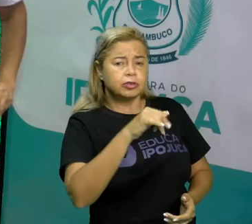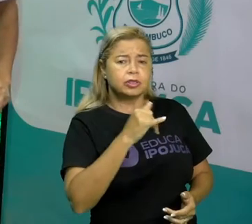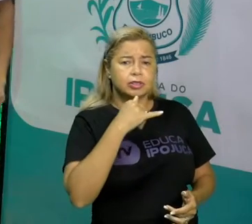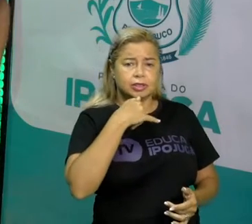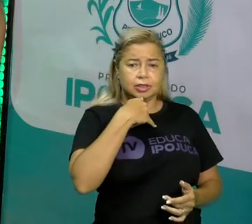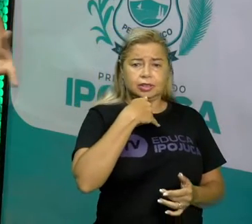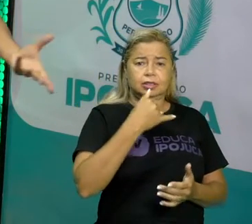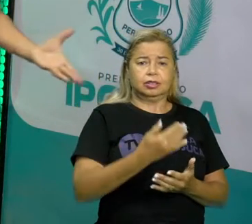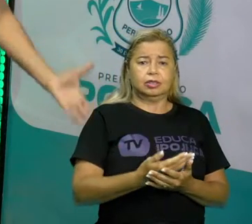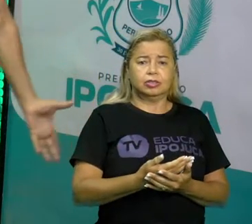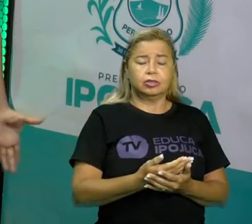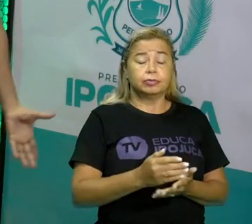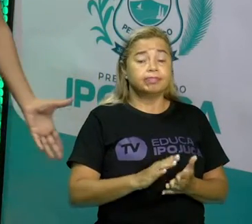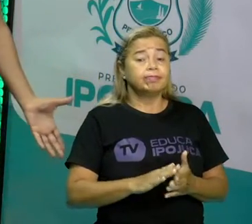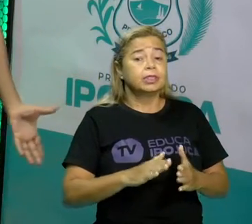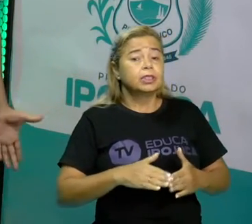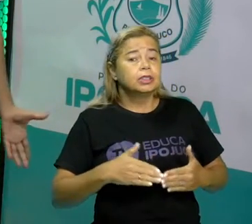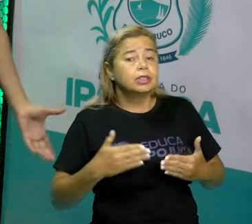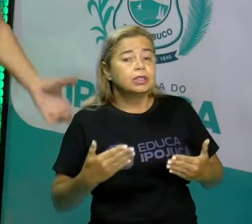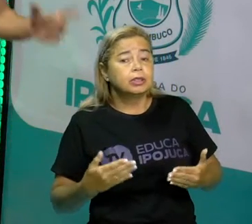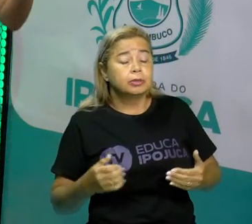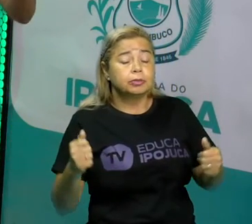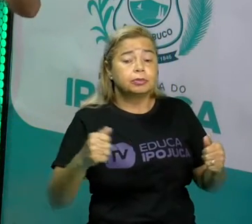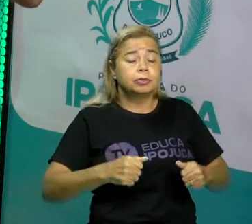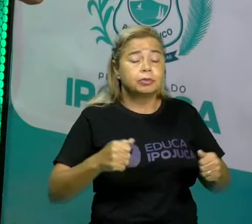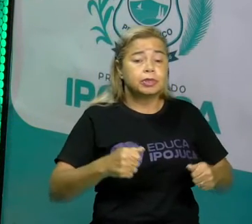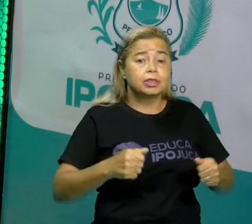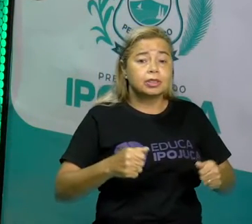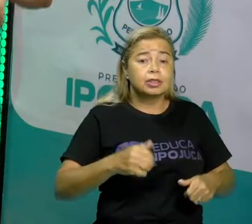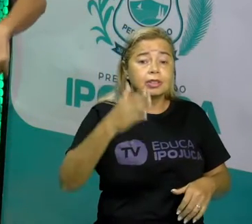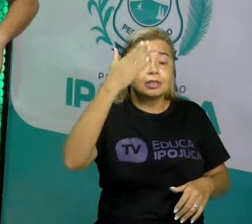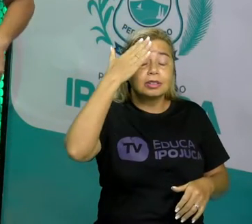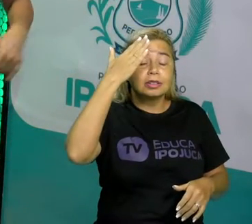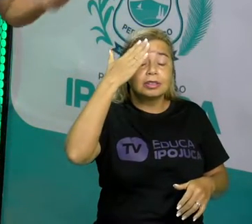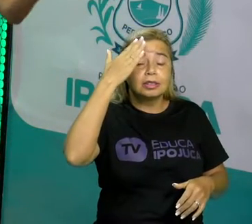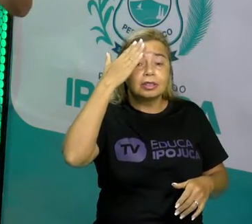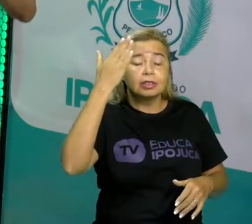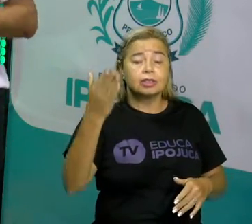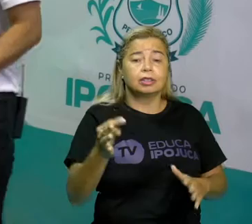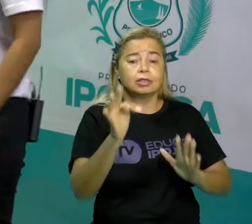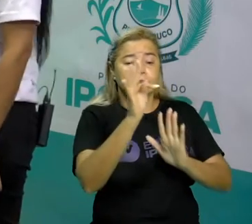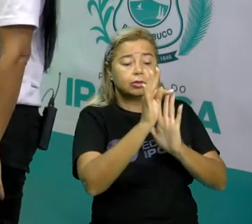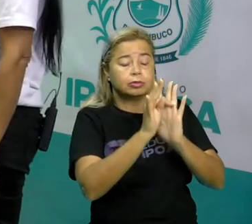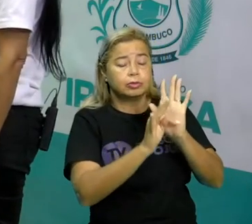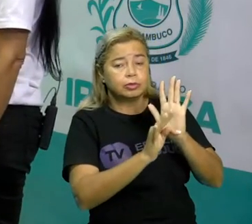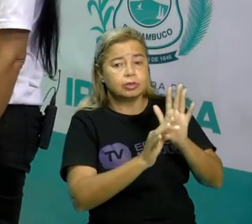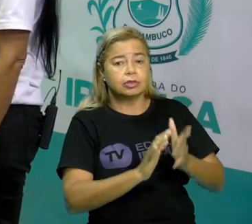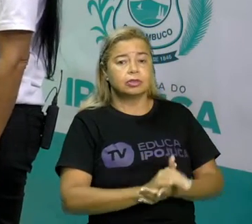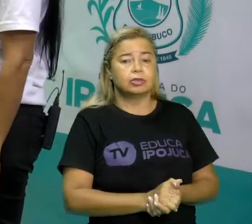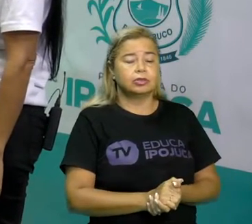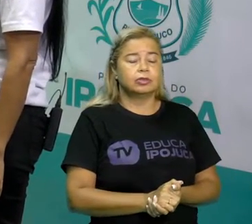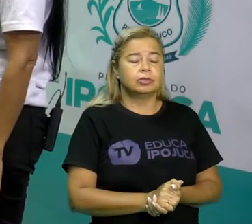aquilo que você lê é muito importante. Vamos entender mais um pouco?